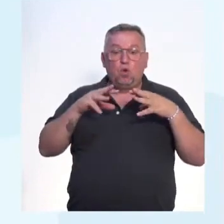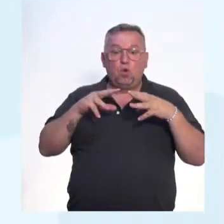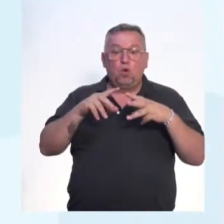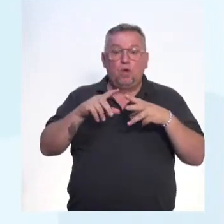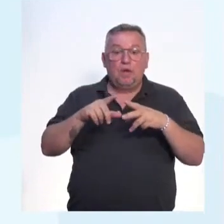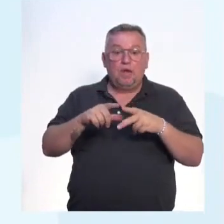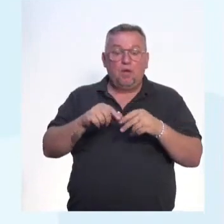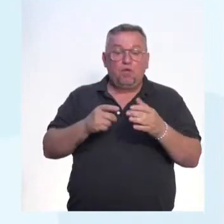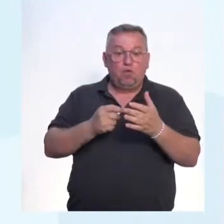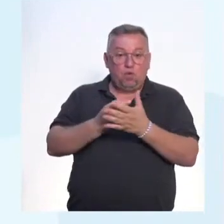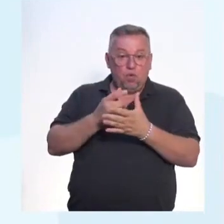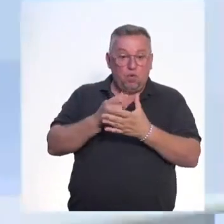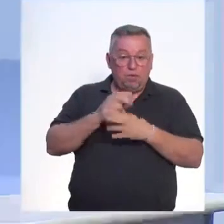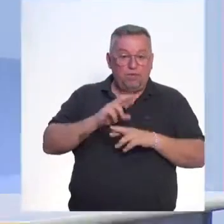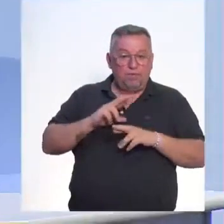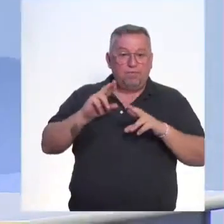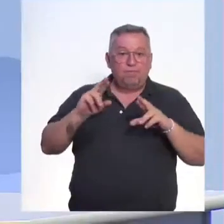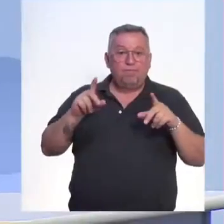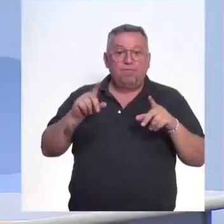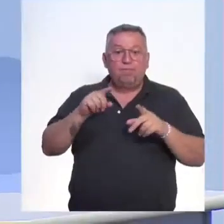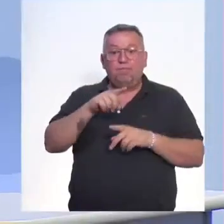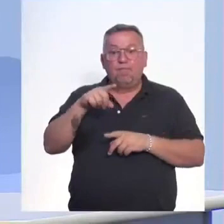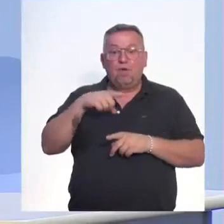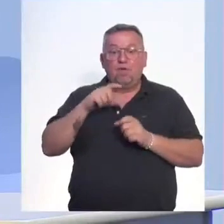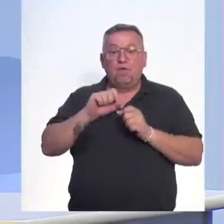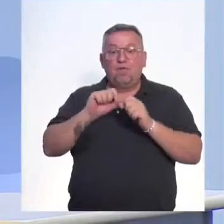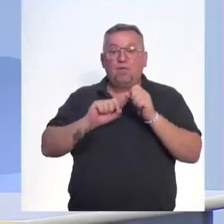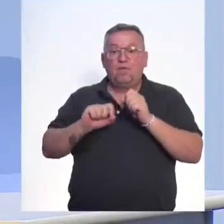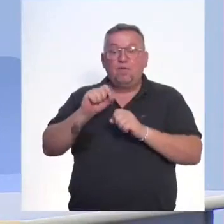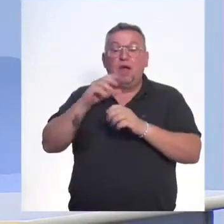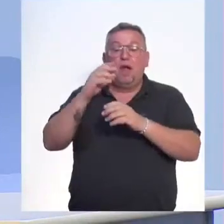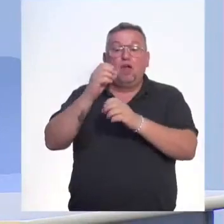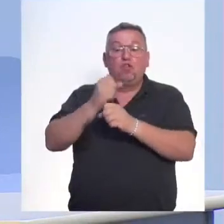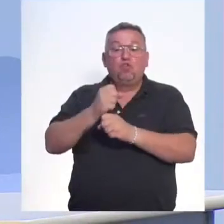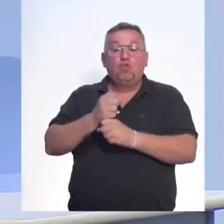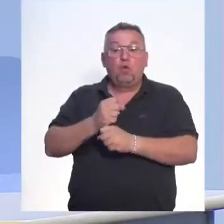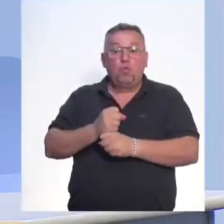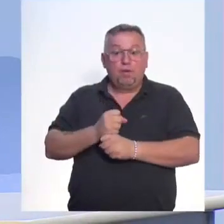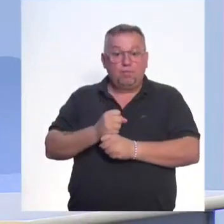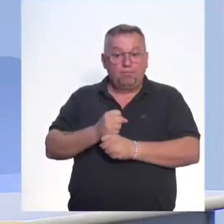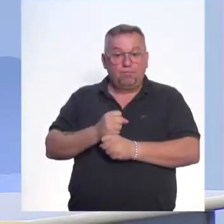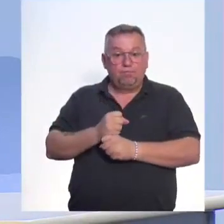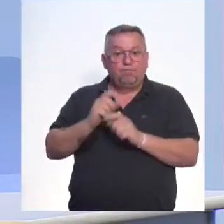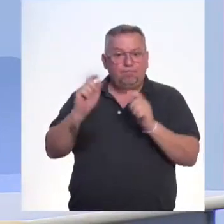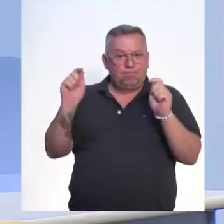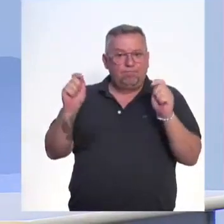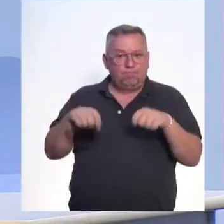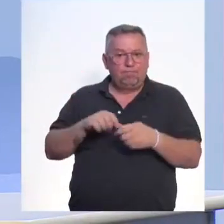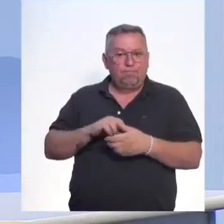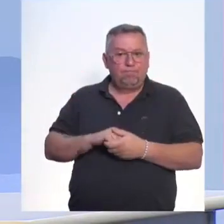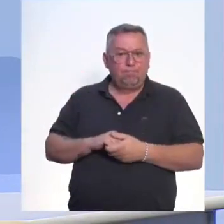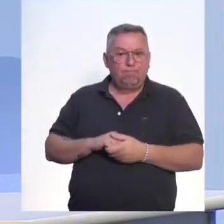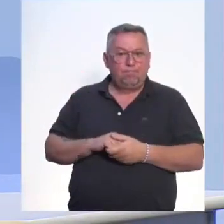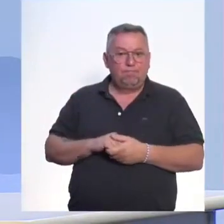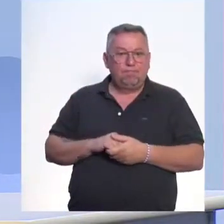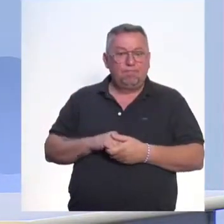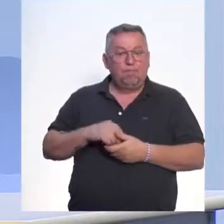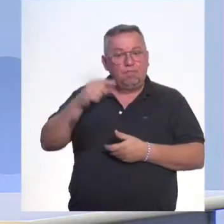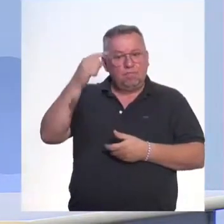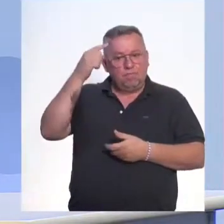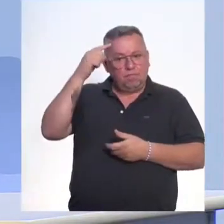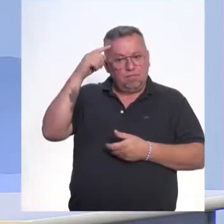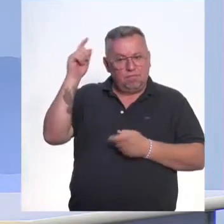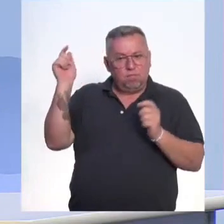de compras diferentes, você vai efetuar a soma dessas possibilidades. Então, pense